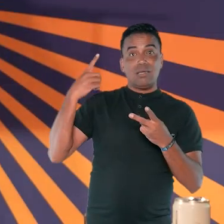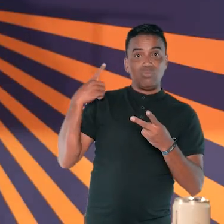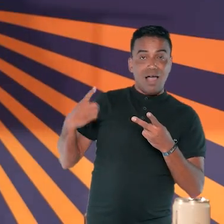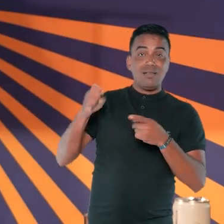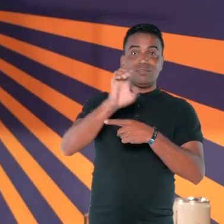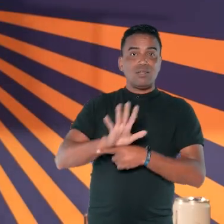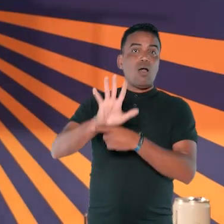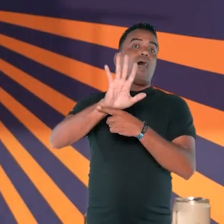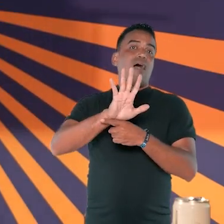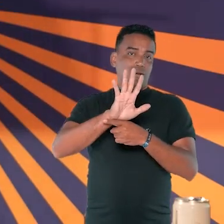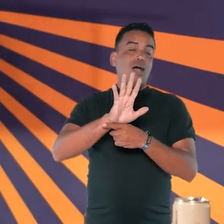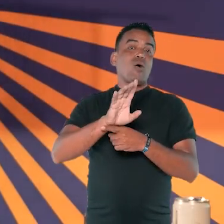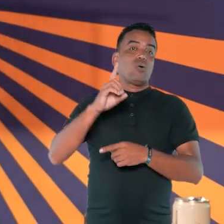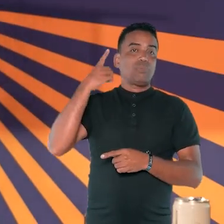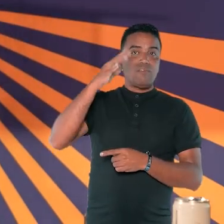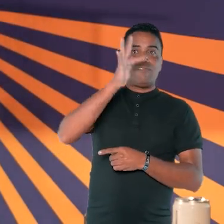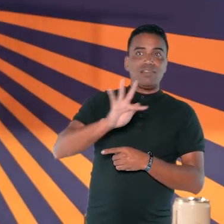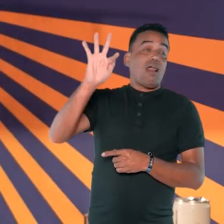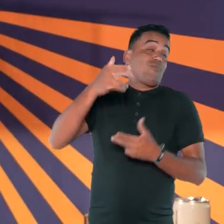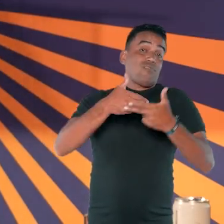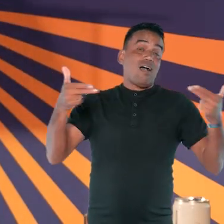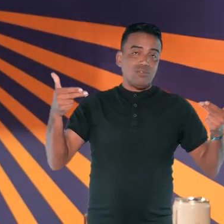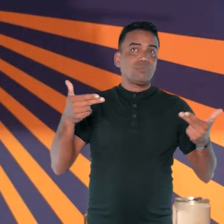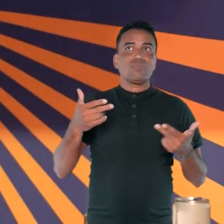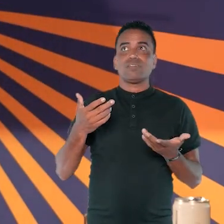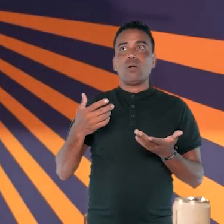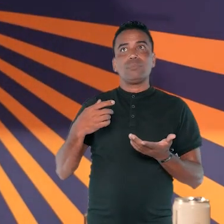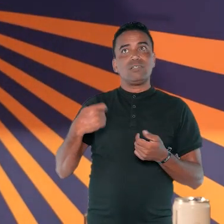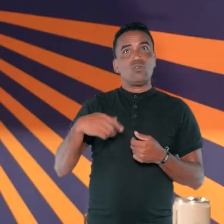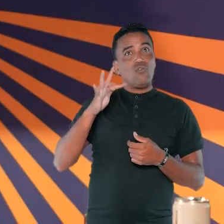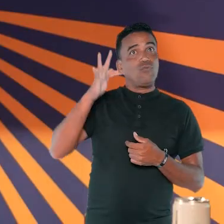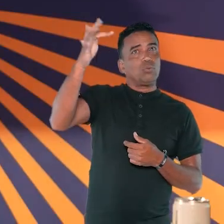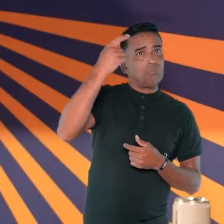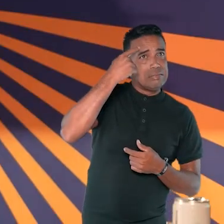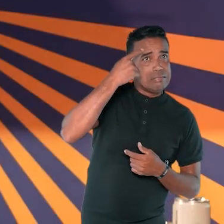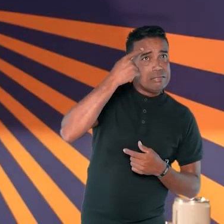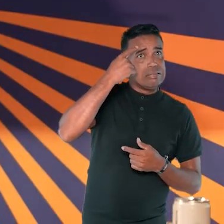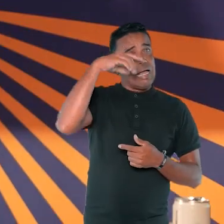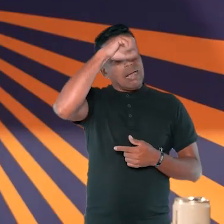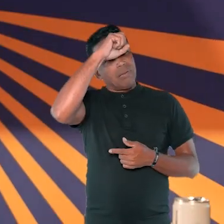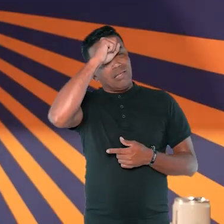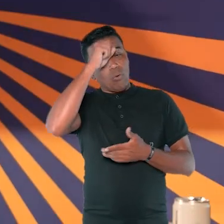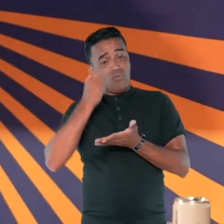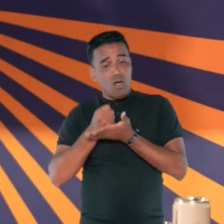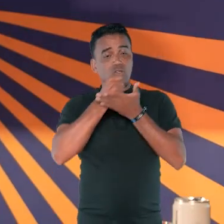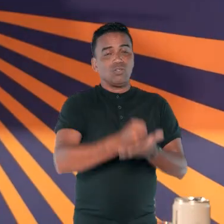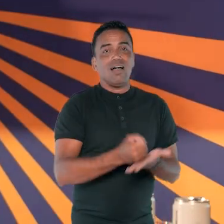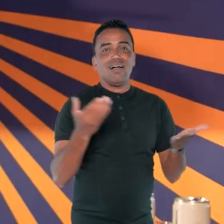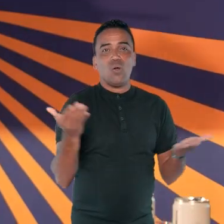Eu preciso pensar o futuro e aprender com o futuro que eu nem sei qual é, para saber como contribuir para este